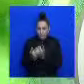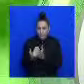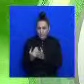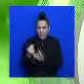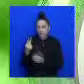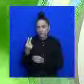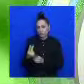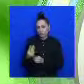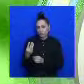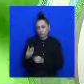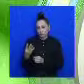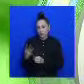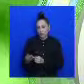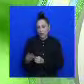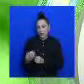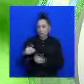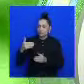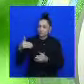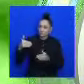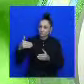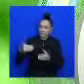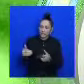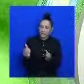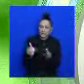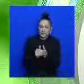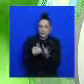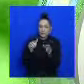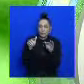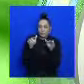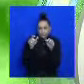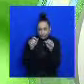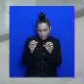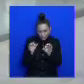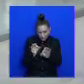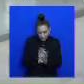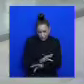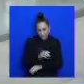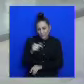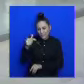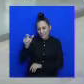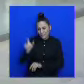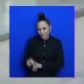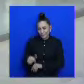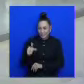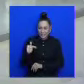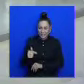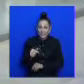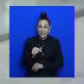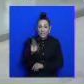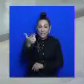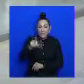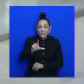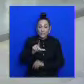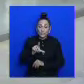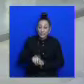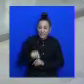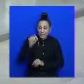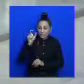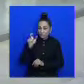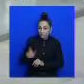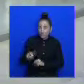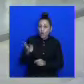coluna 1, 2, 3 e assim sucessivamente até a coluna 7. E após cada coluna sorteada, a bola